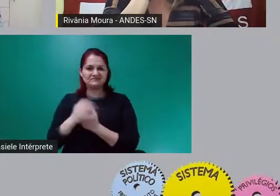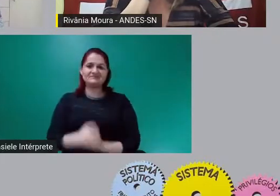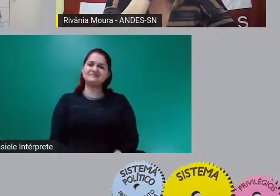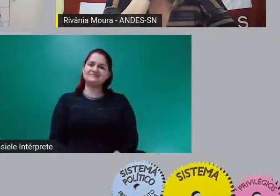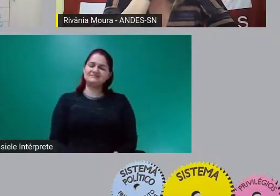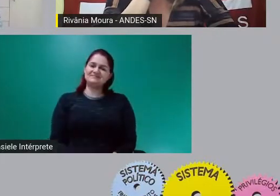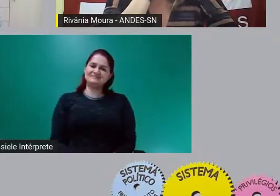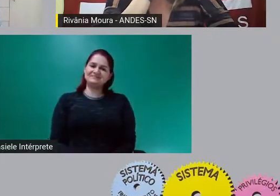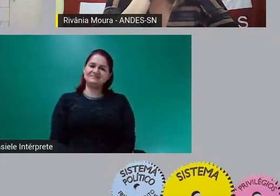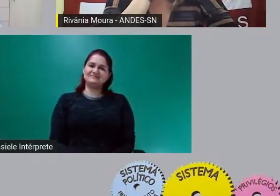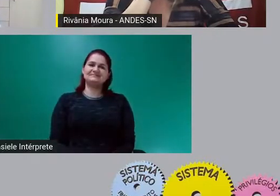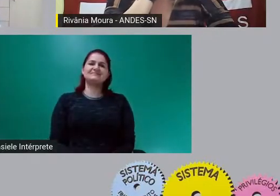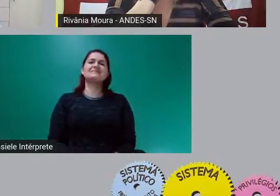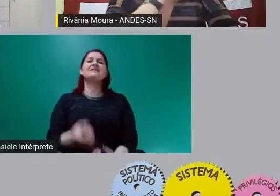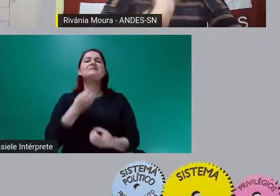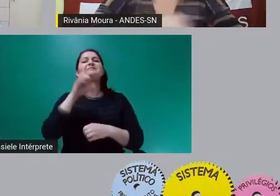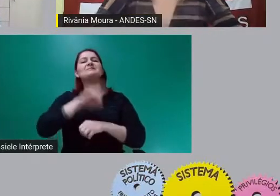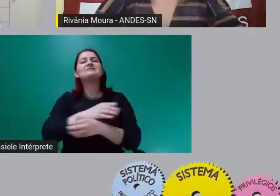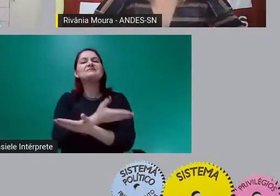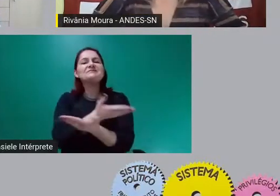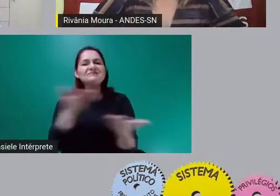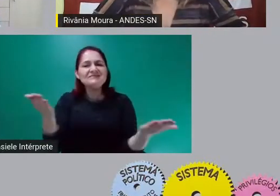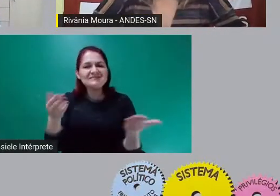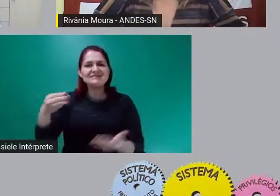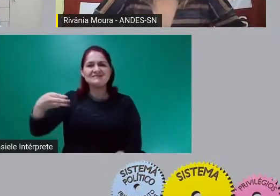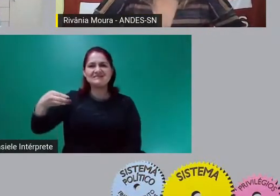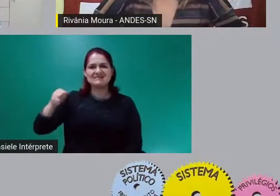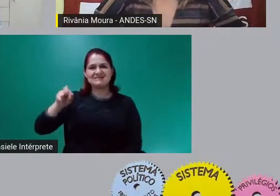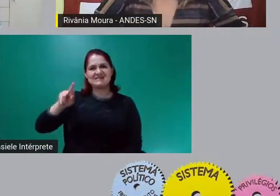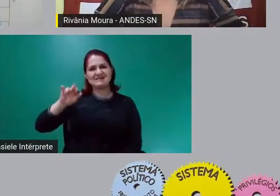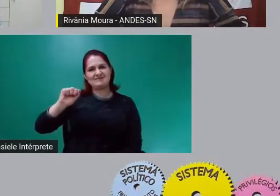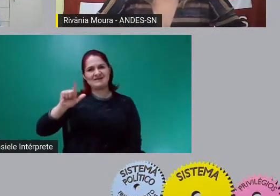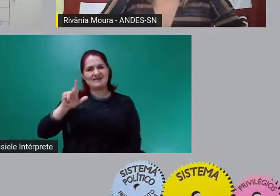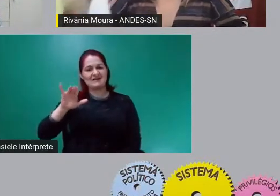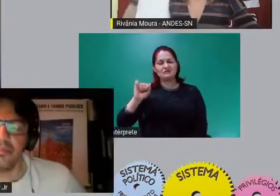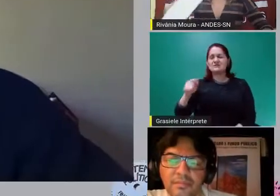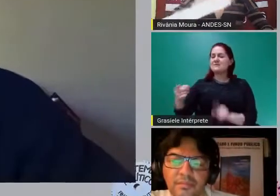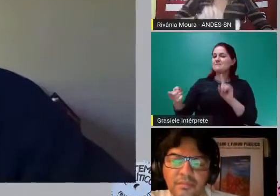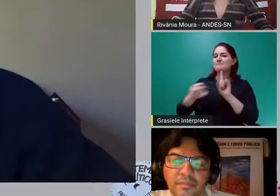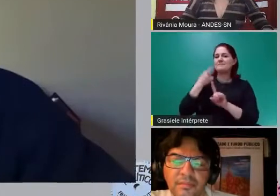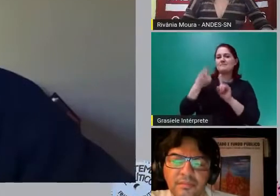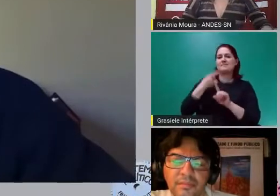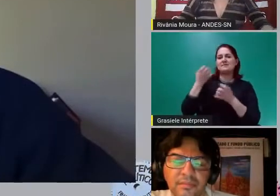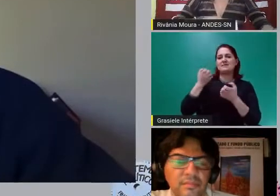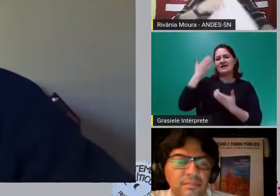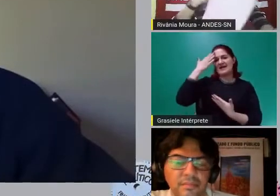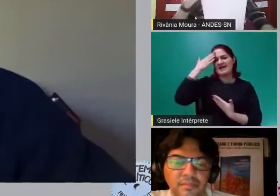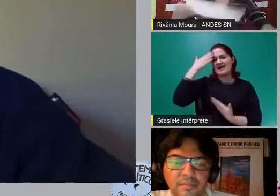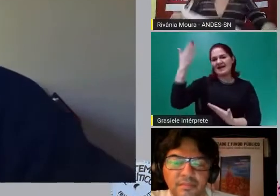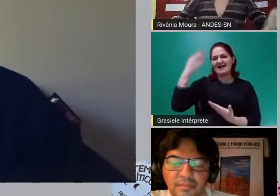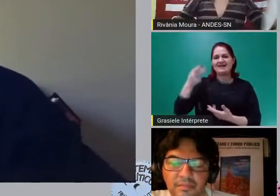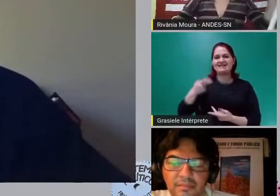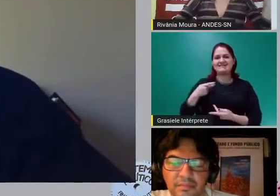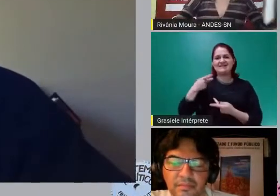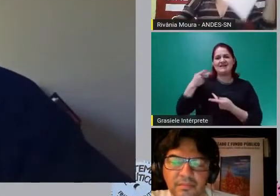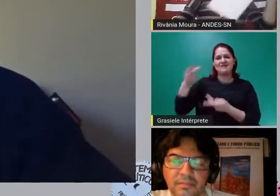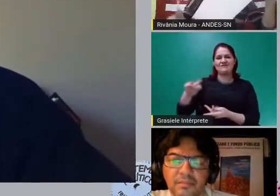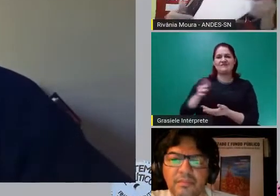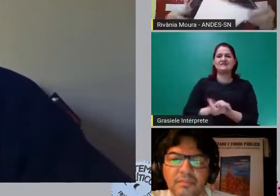Bom dia, Maria Lúcia. Em primeiro lugar, agradecer muito o convite, poder participar deste